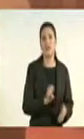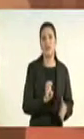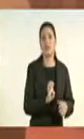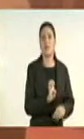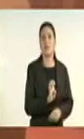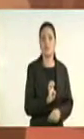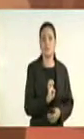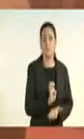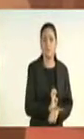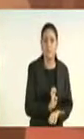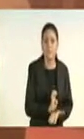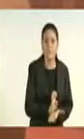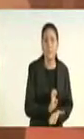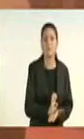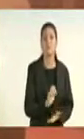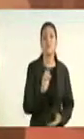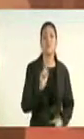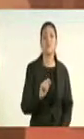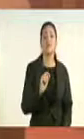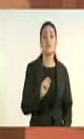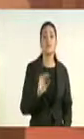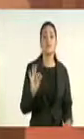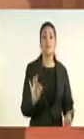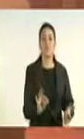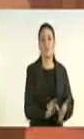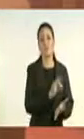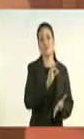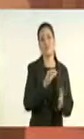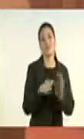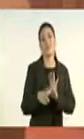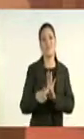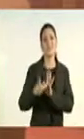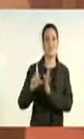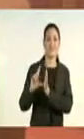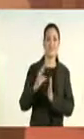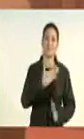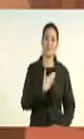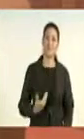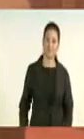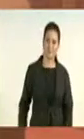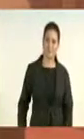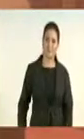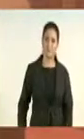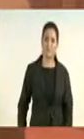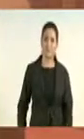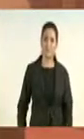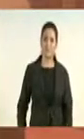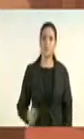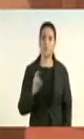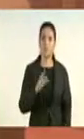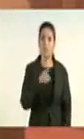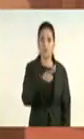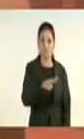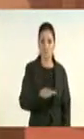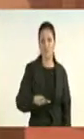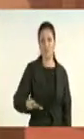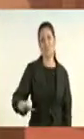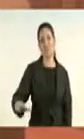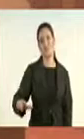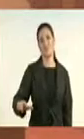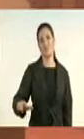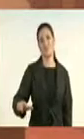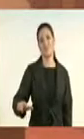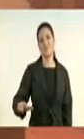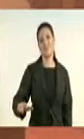gestão anterior, que foram tão somente adjudicados pela Comissão de Licitação. Isso quer dizer o quê? Que